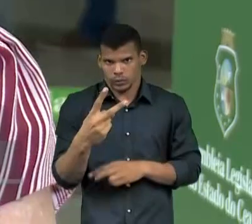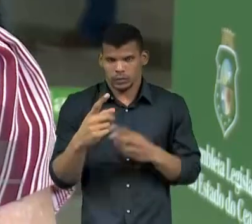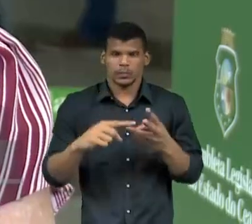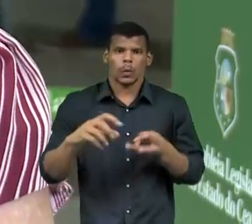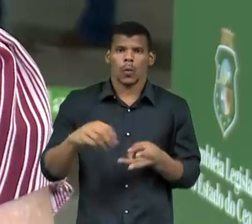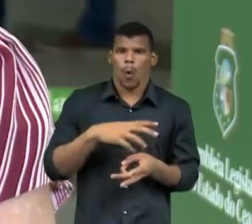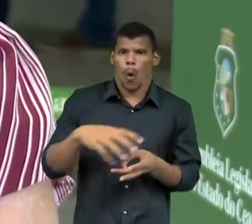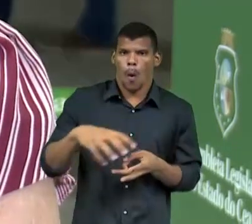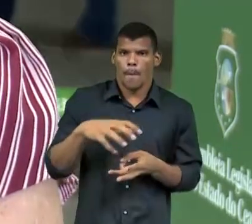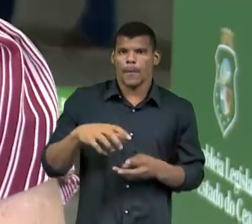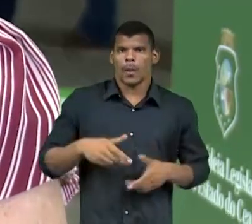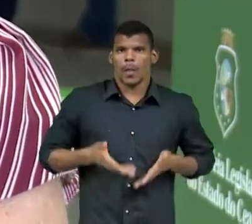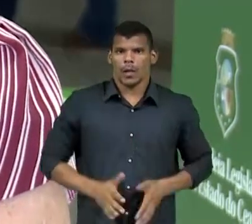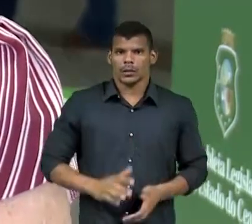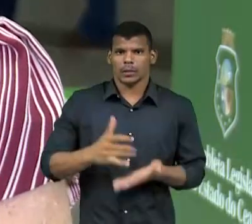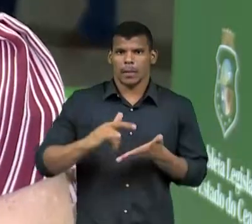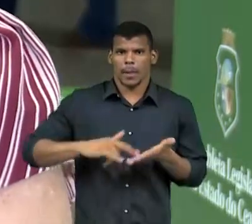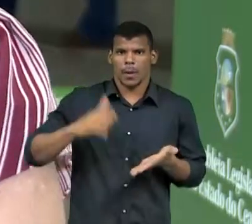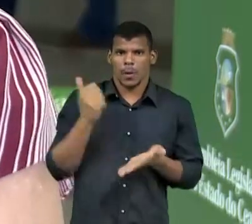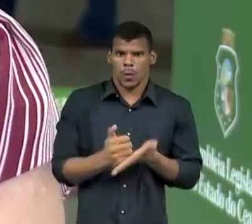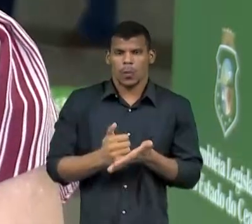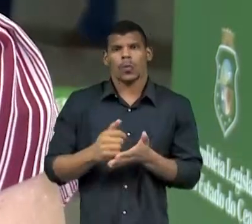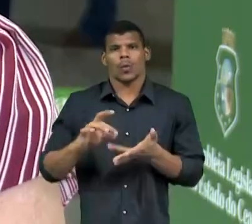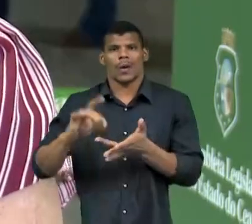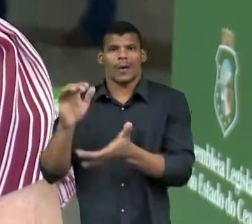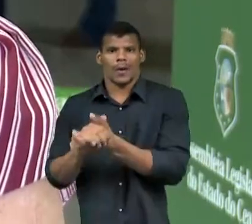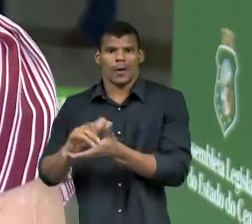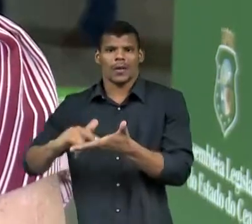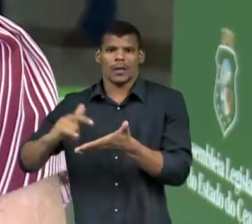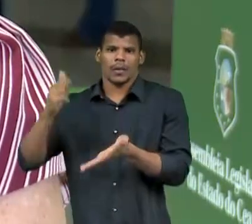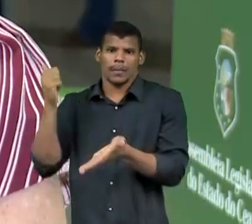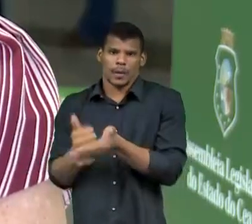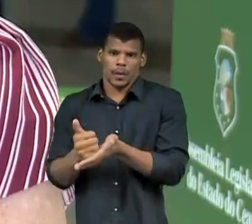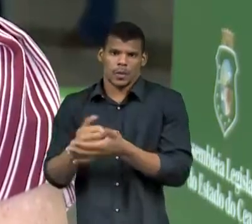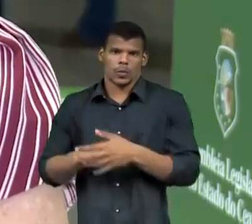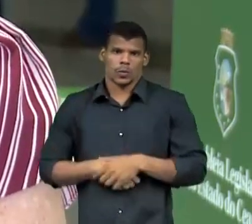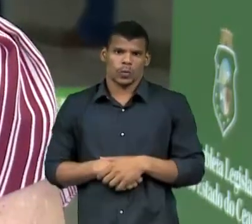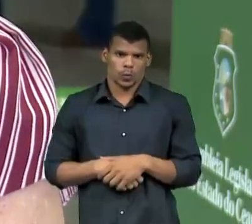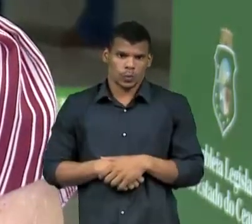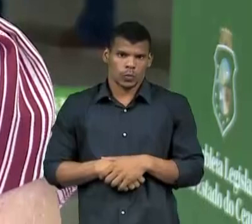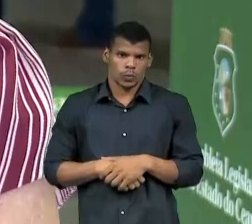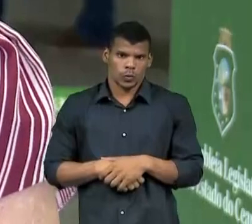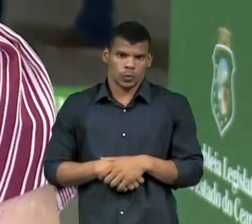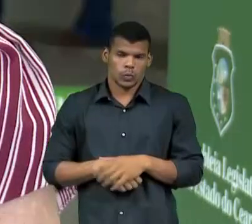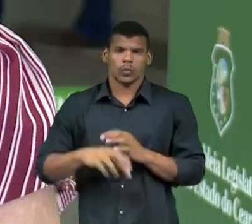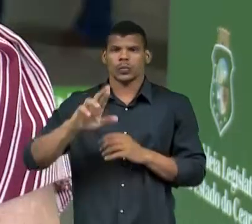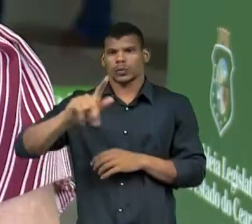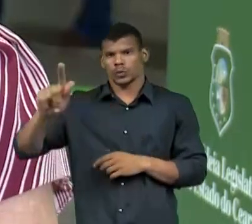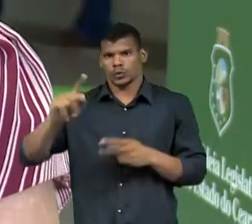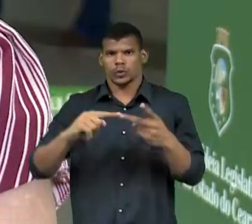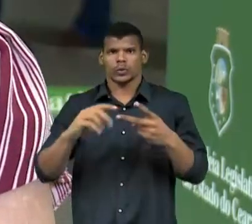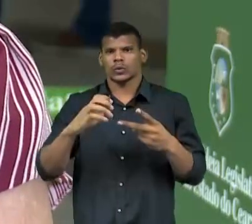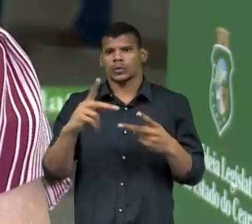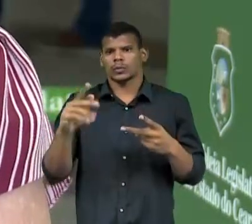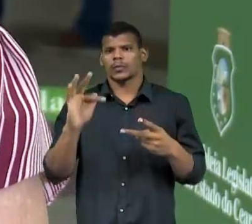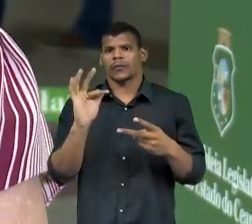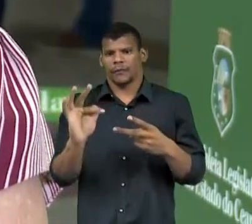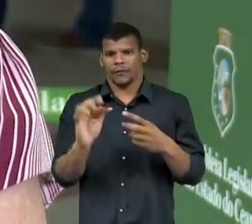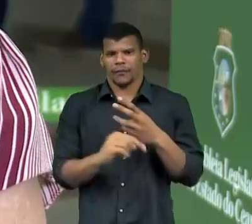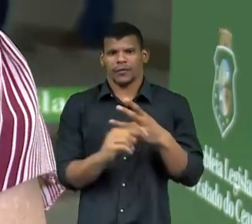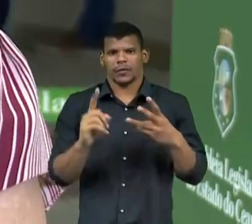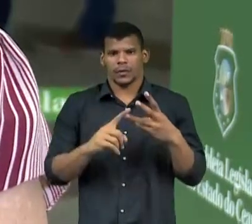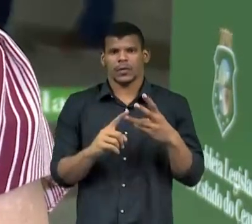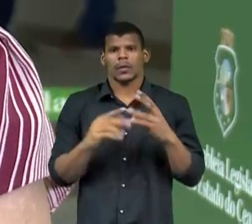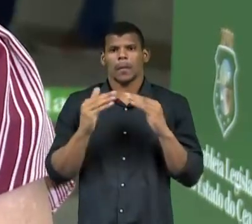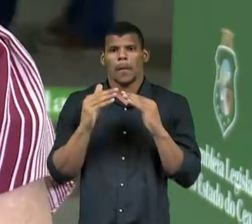de nascimento, de casamento ou casamento, né? RG, CPF, comprovante de residência.